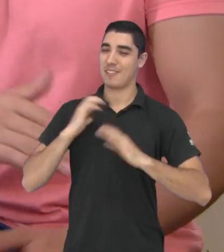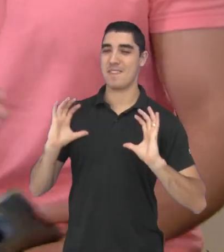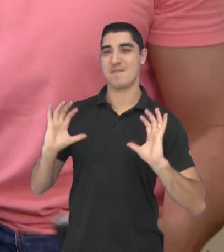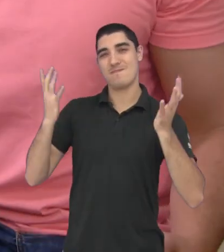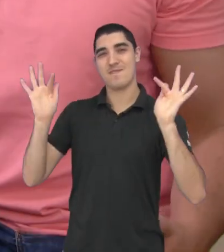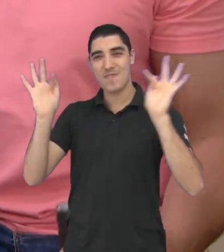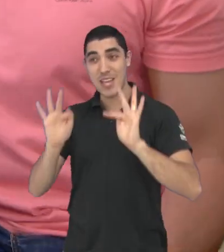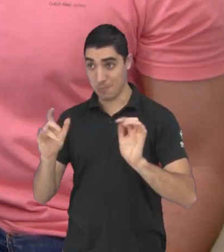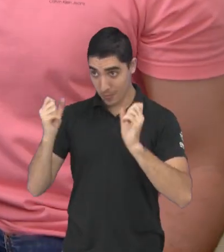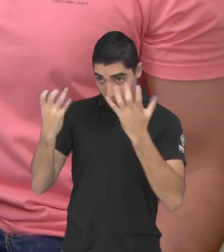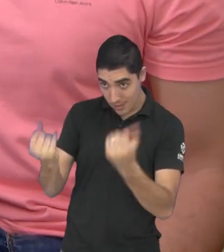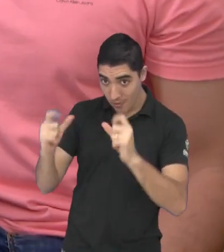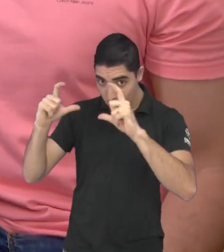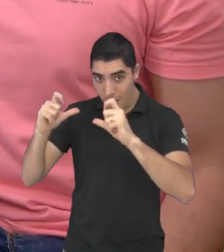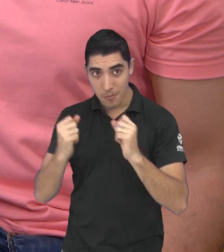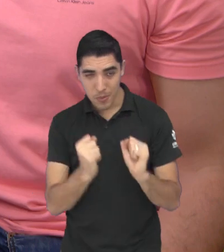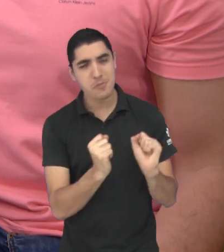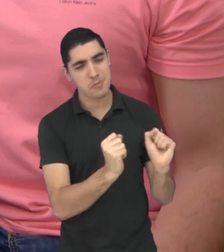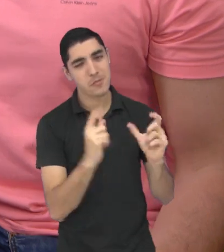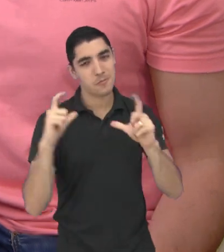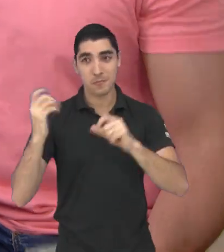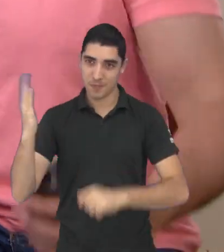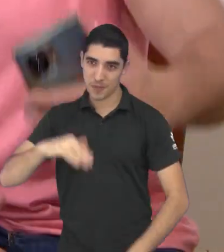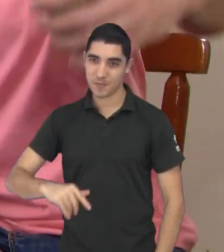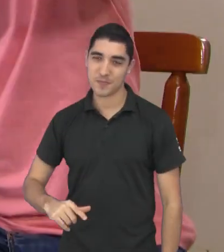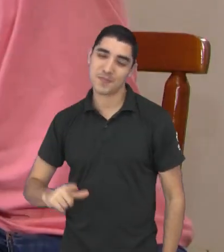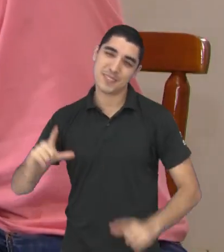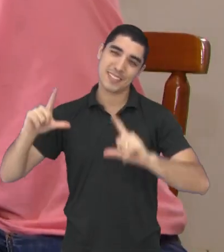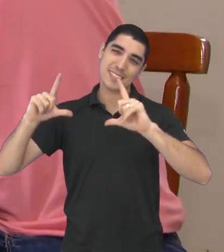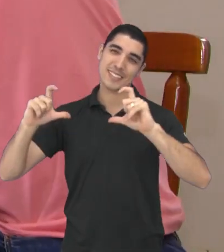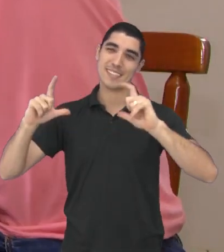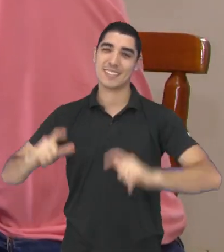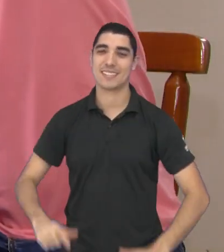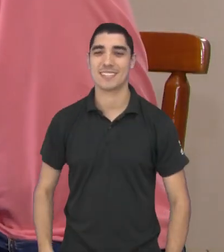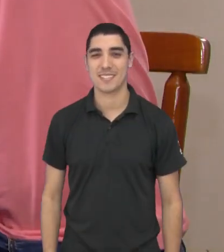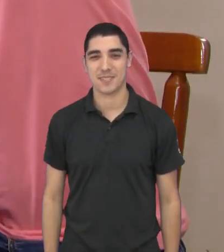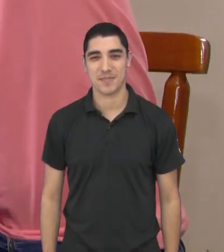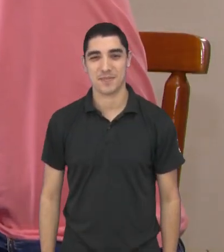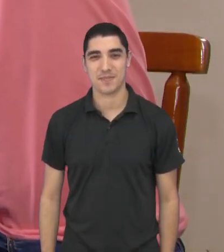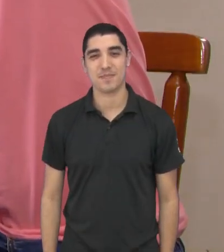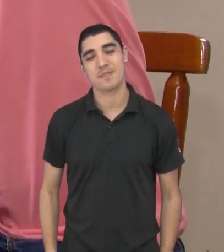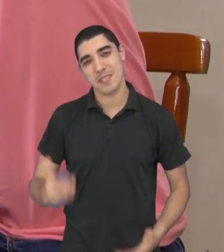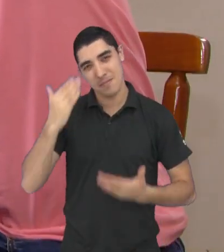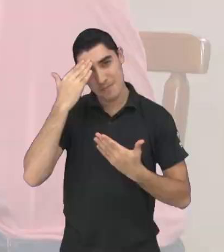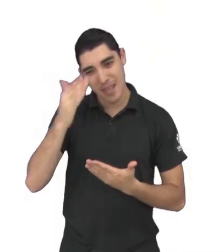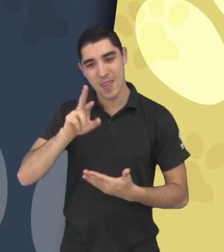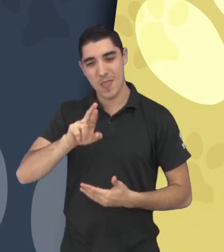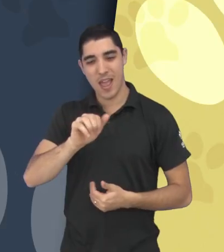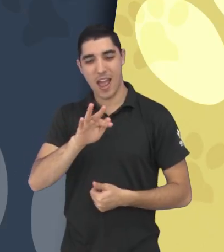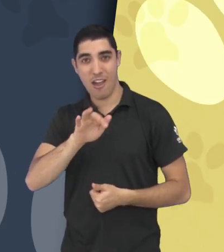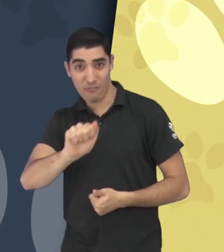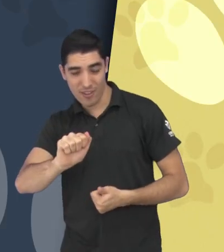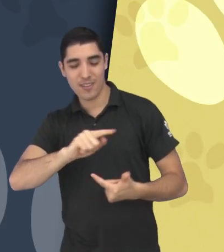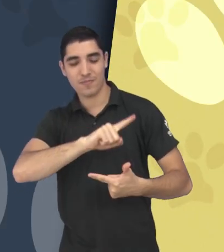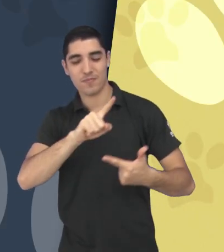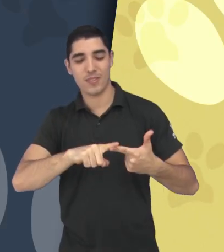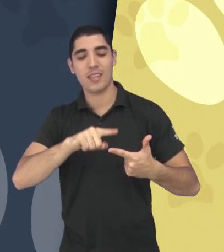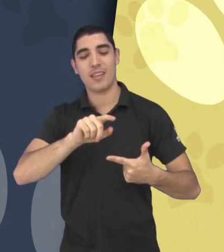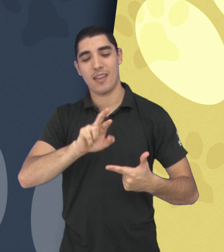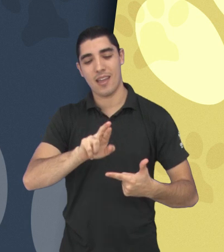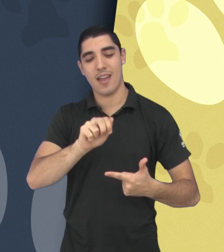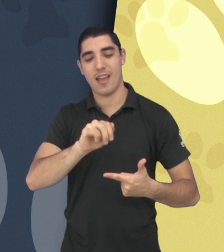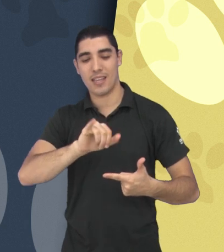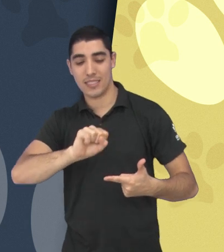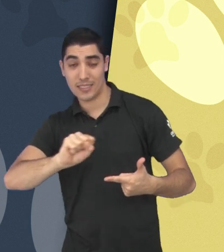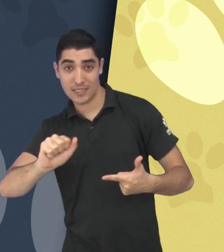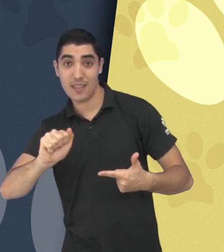Para celebrar tudo isso, uma foto para nossa galeria pet. Pode ser? Pode. Então vamos lá. X. Valeu, Rafa, e valeu,